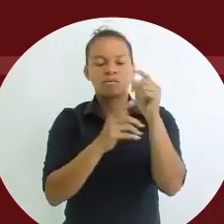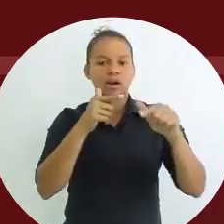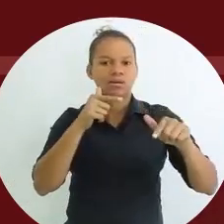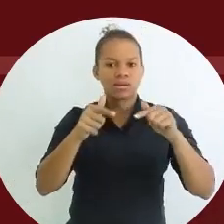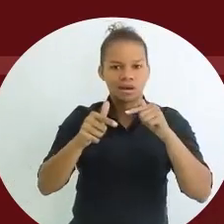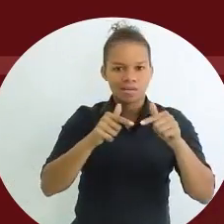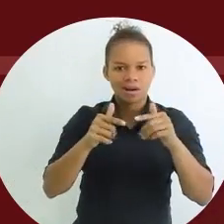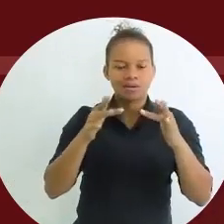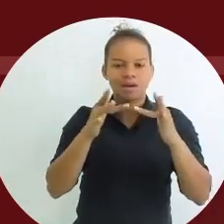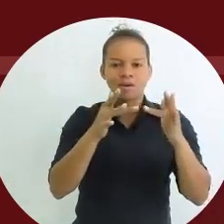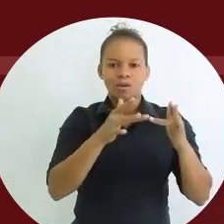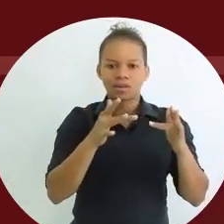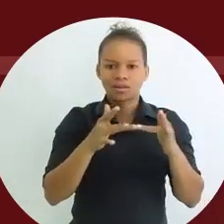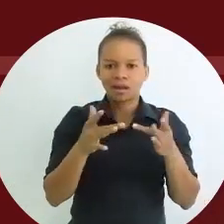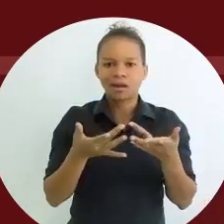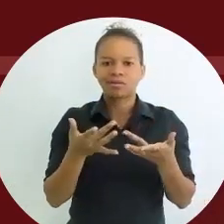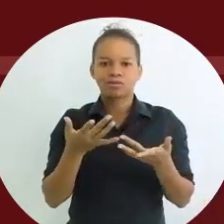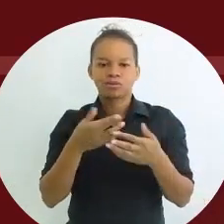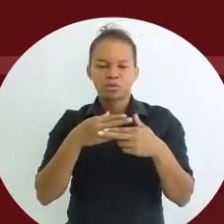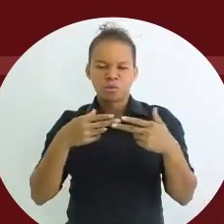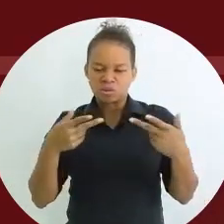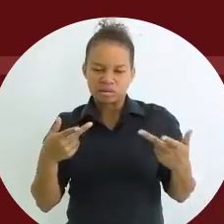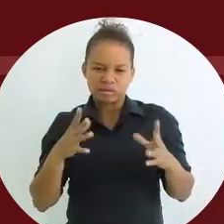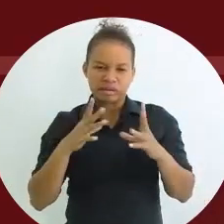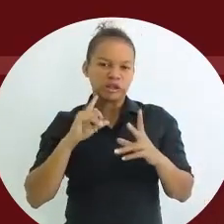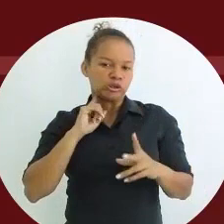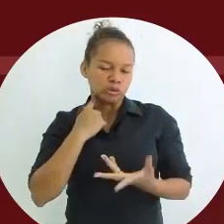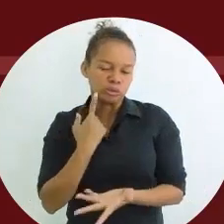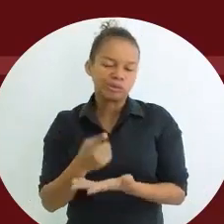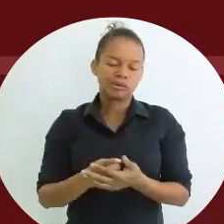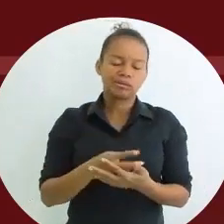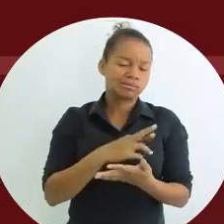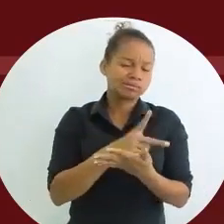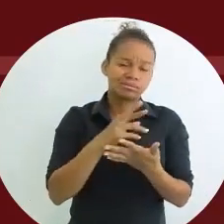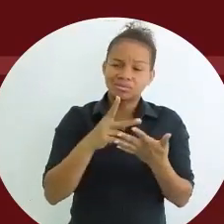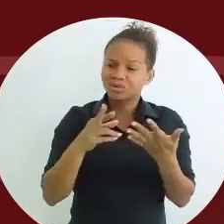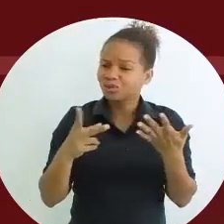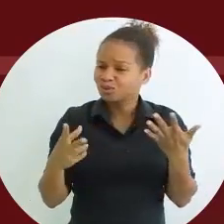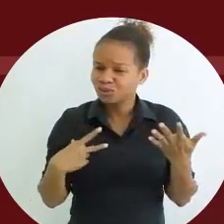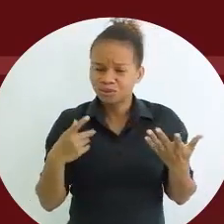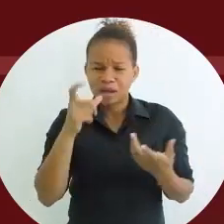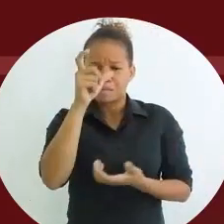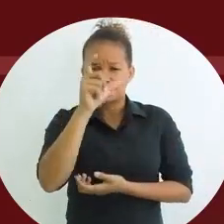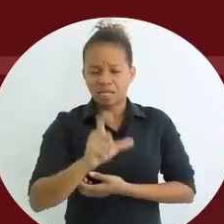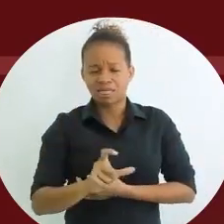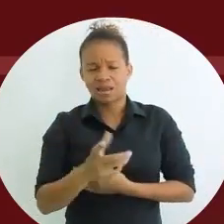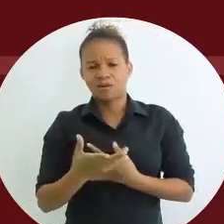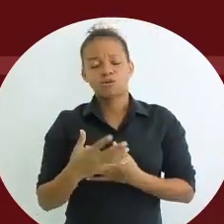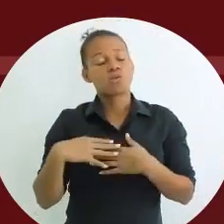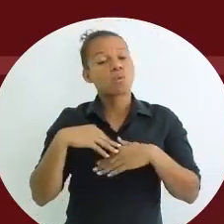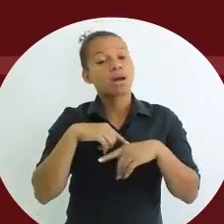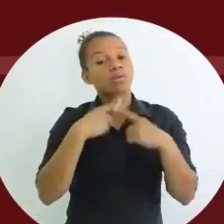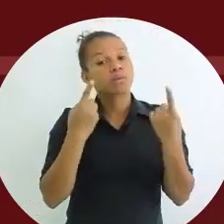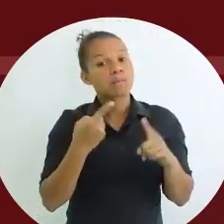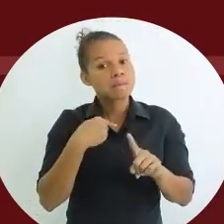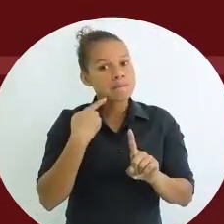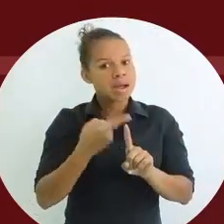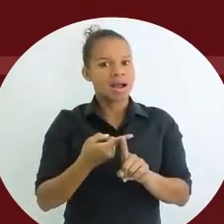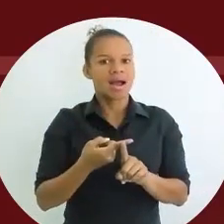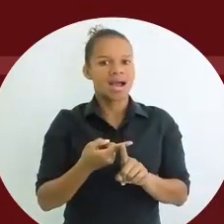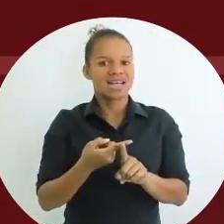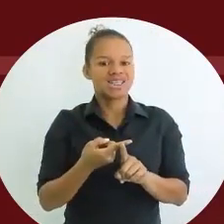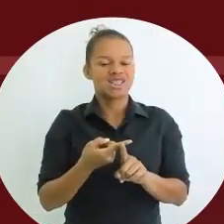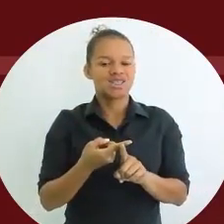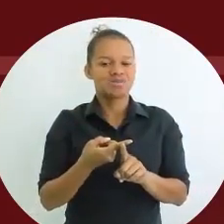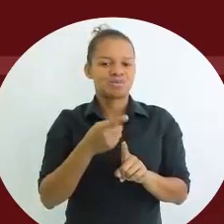não entre em contato com os agentes químicos, tudo isso deve estar balizado no procedimento operacional padrão. Quanto mais POPs, que é